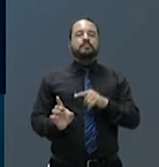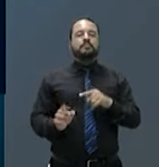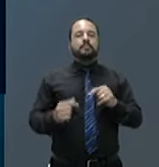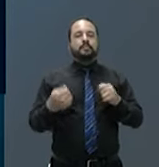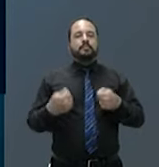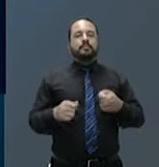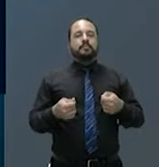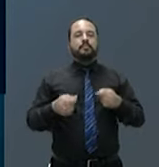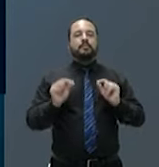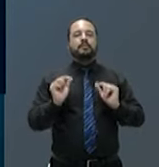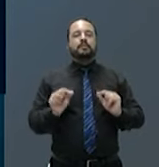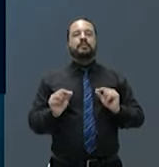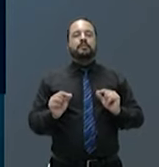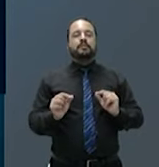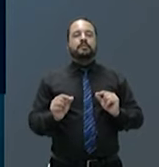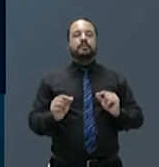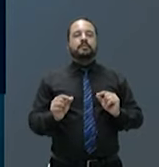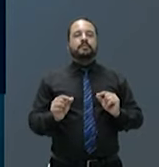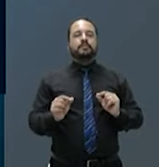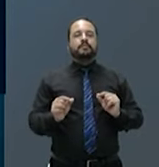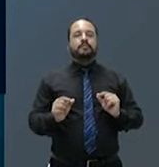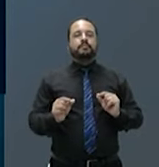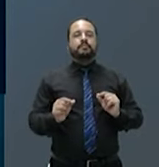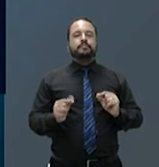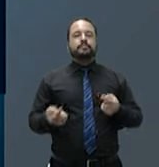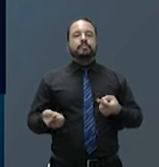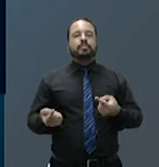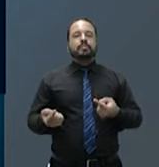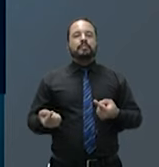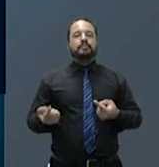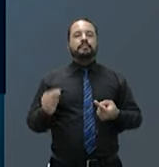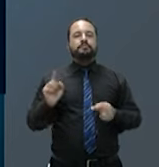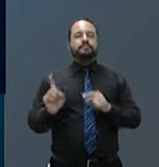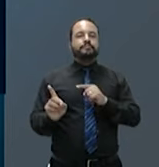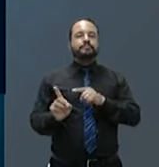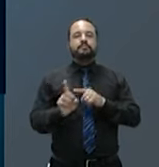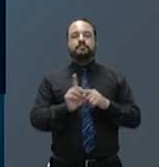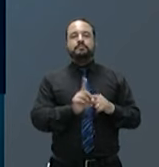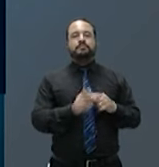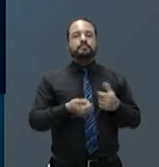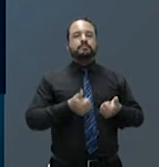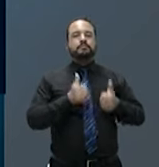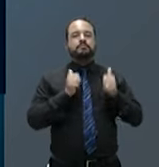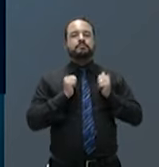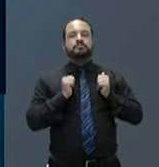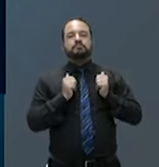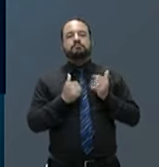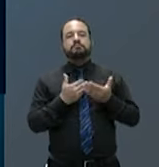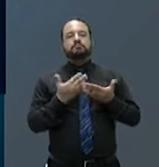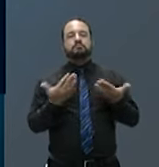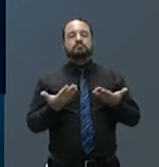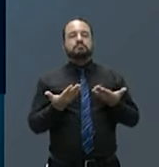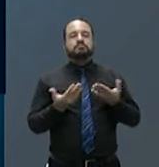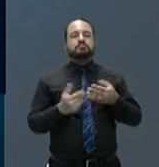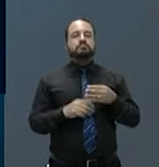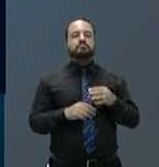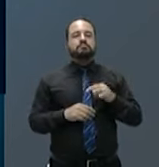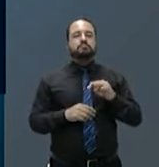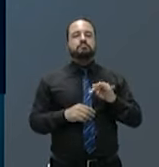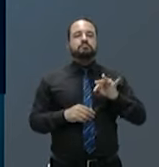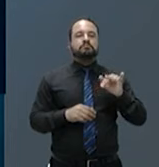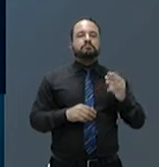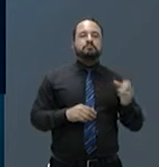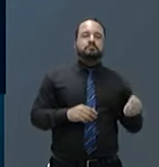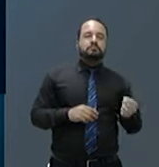Ou seja, uma manifesta inadmissibilidade ou temeridade do argumento suscitado. Nesse caso